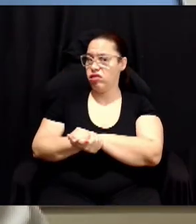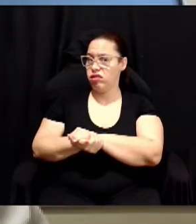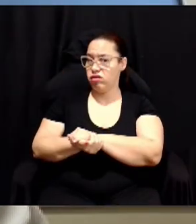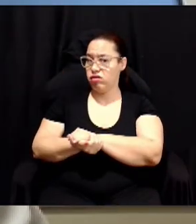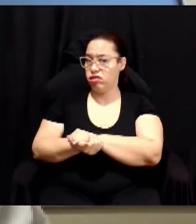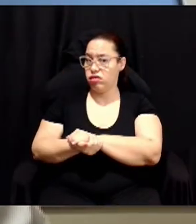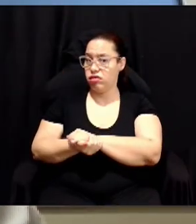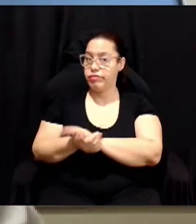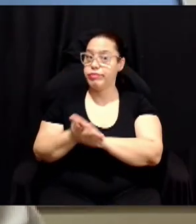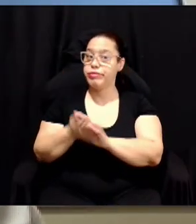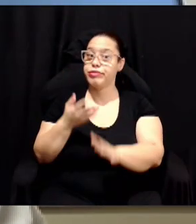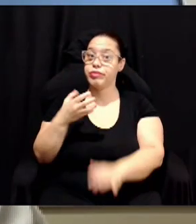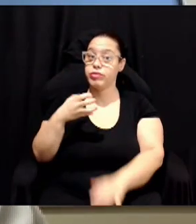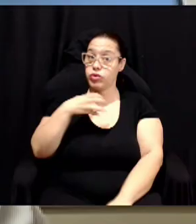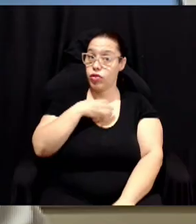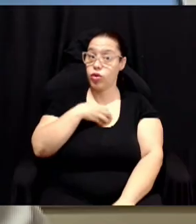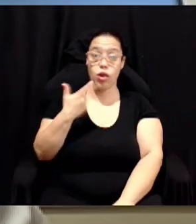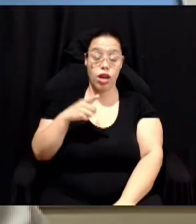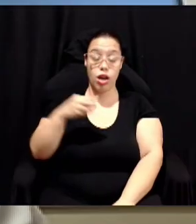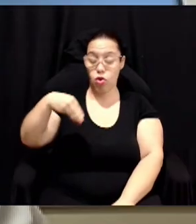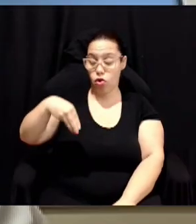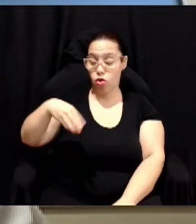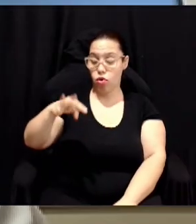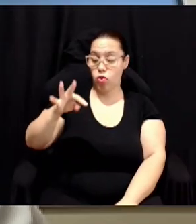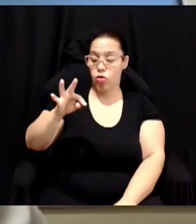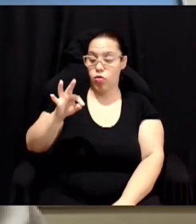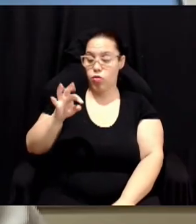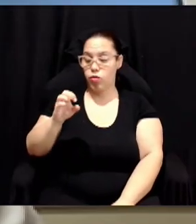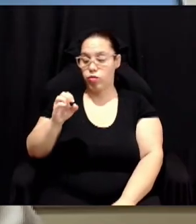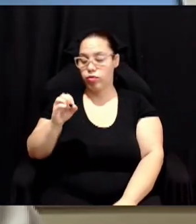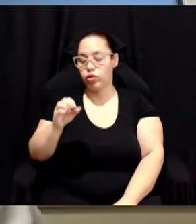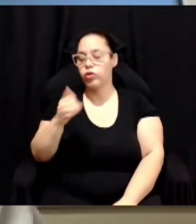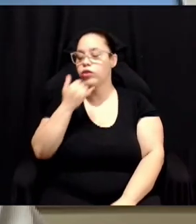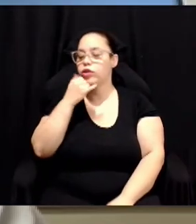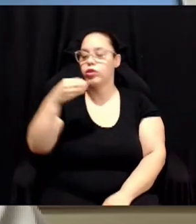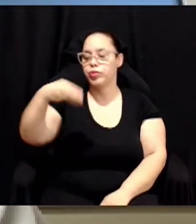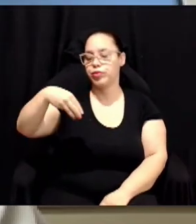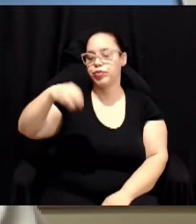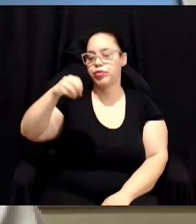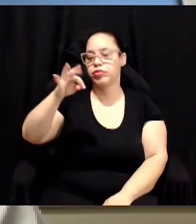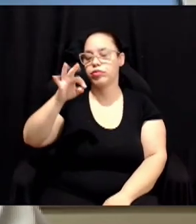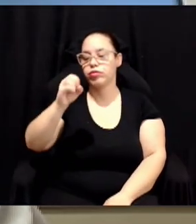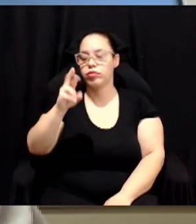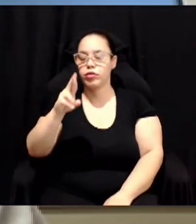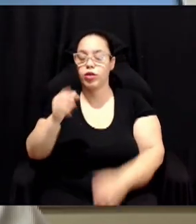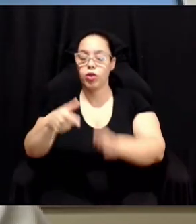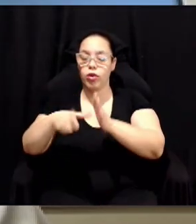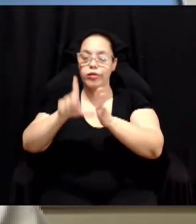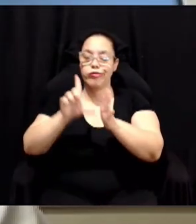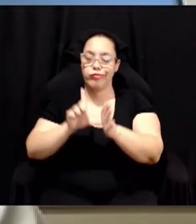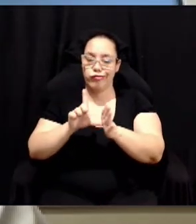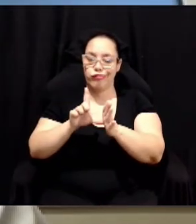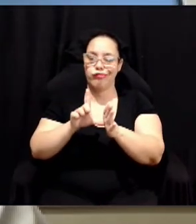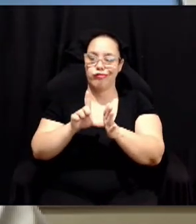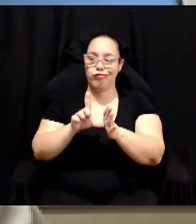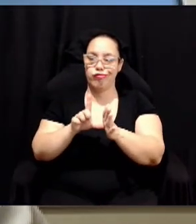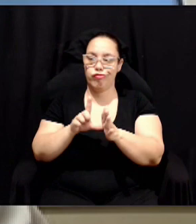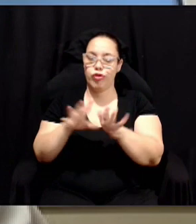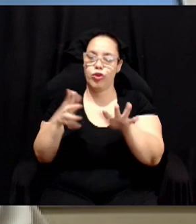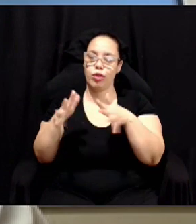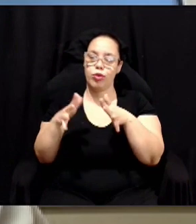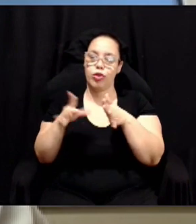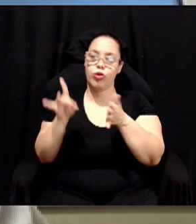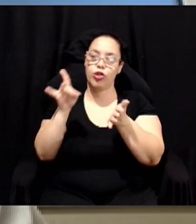Os sintomas não motores surgem mais precocemente do que os sintomas motores.